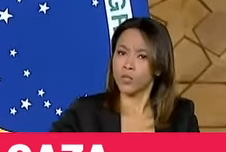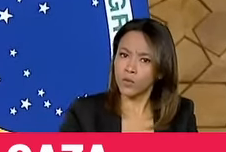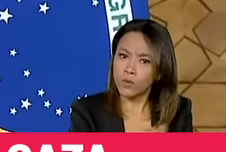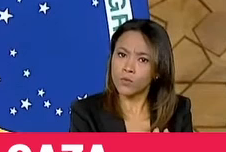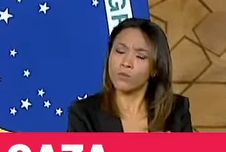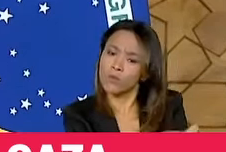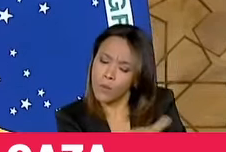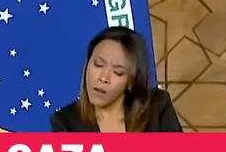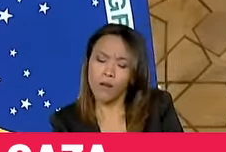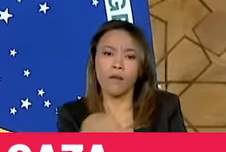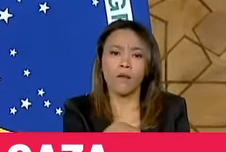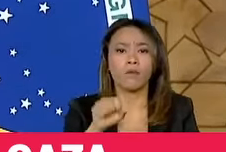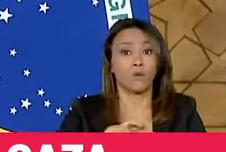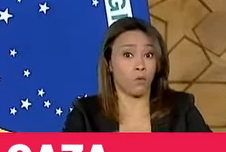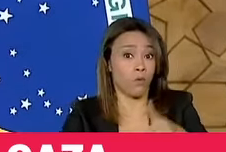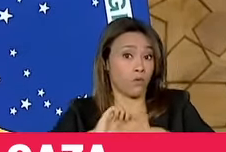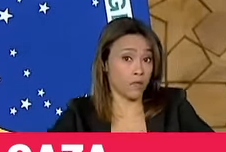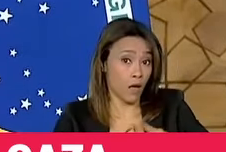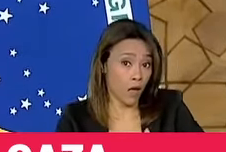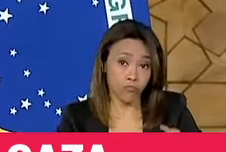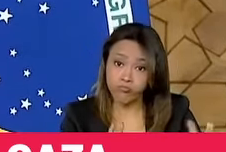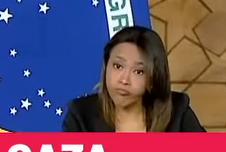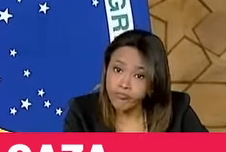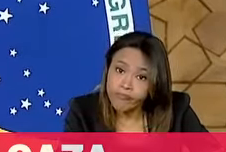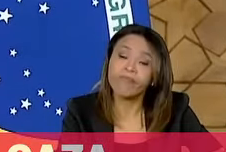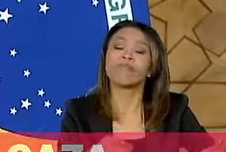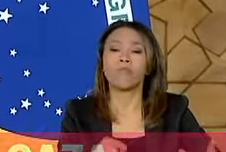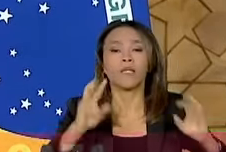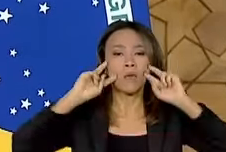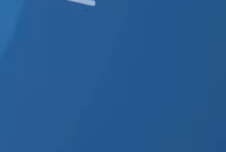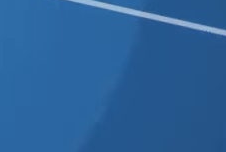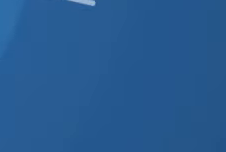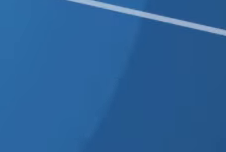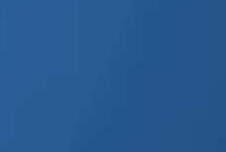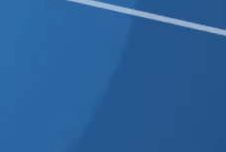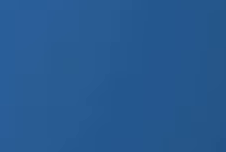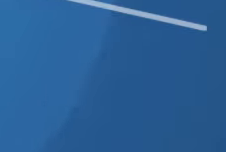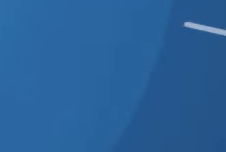fronteiras mutuamente acordadas e internacionalmente reconhecidas.